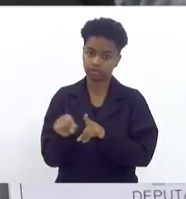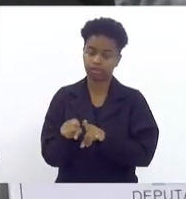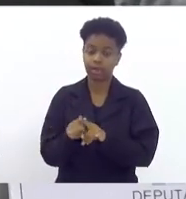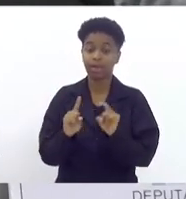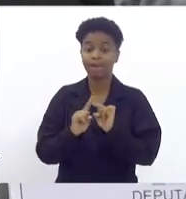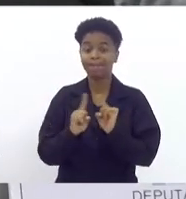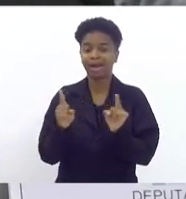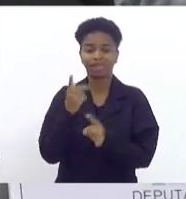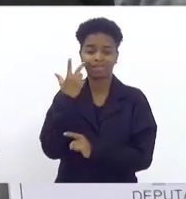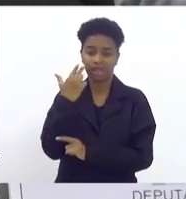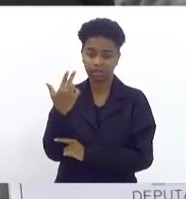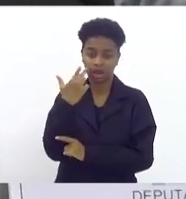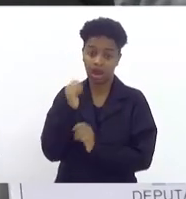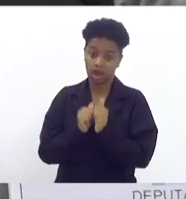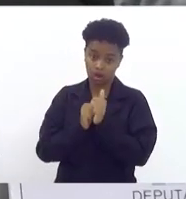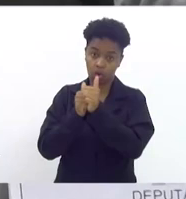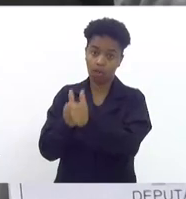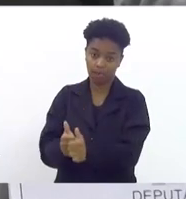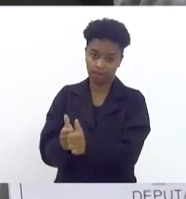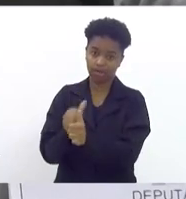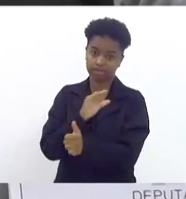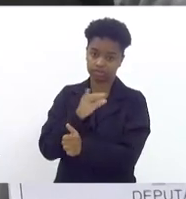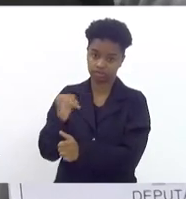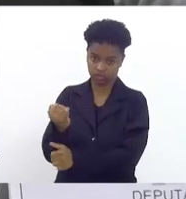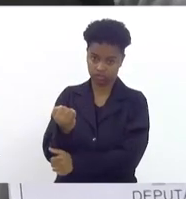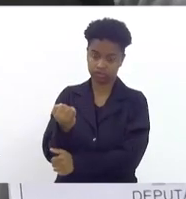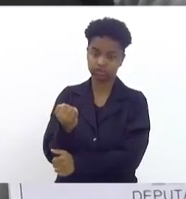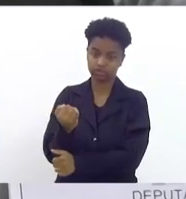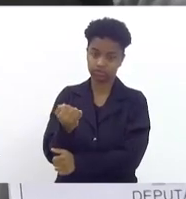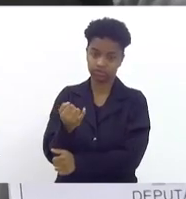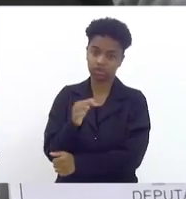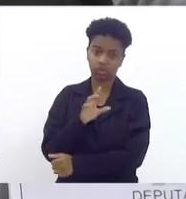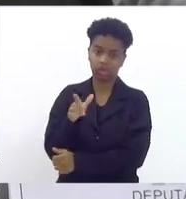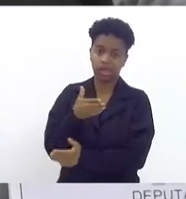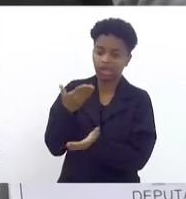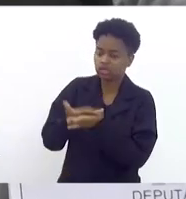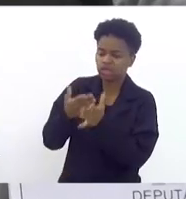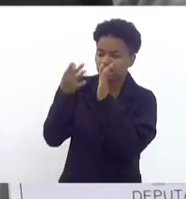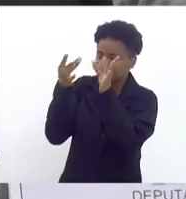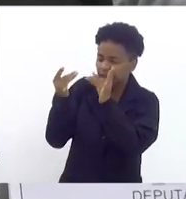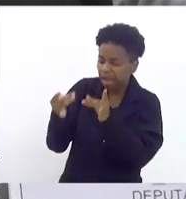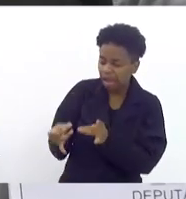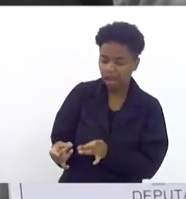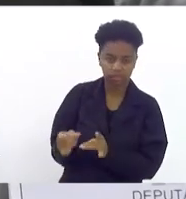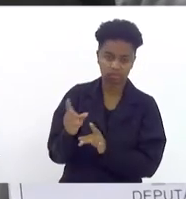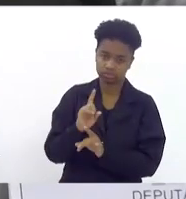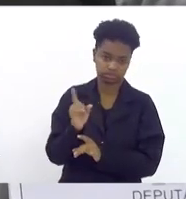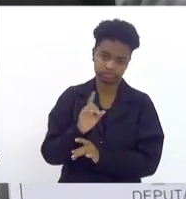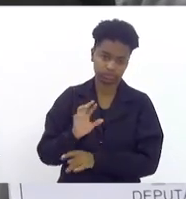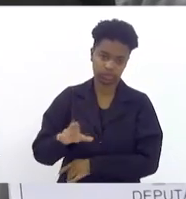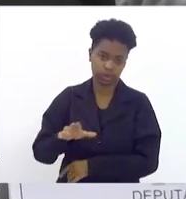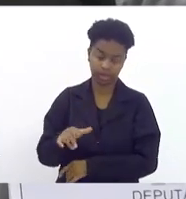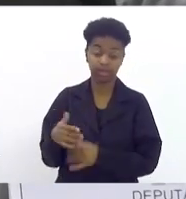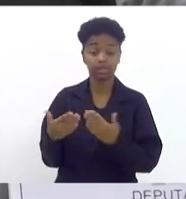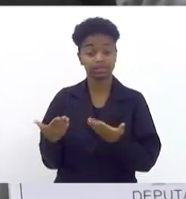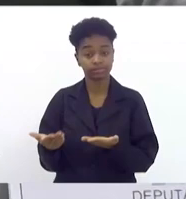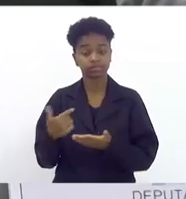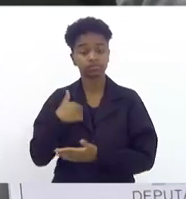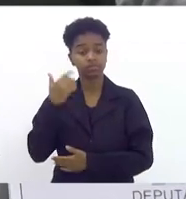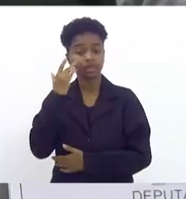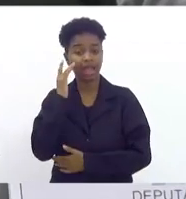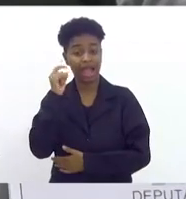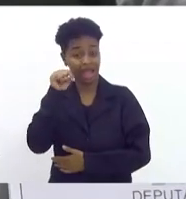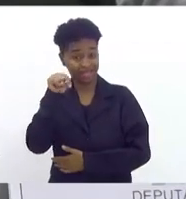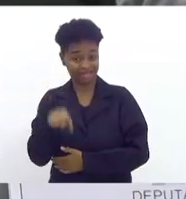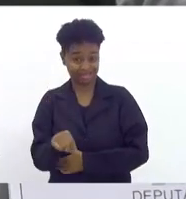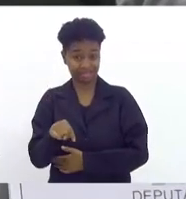elas normalmente acompanham o parecer da CCJ e não se debruçam no conteúdo como deveriam. Então, eu acho que aqui a gente,